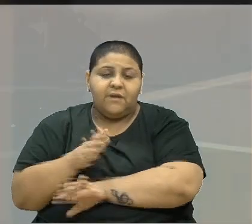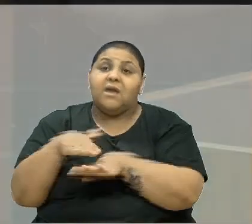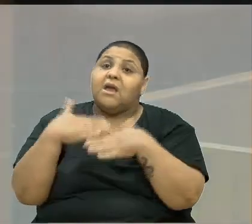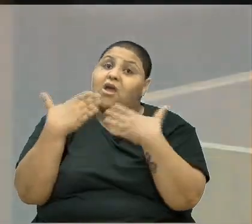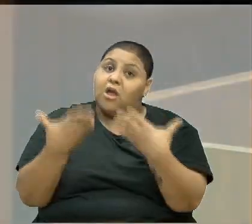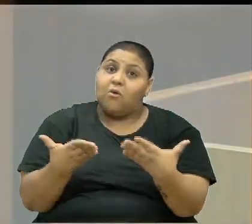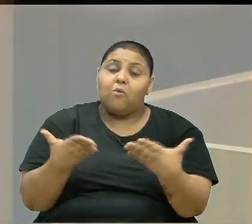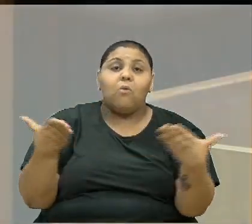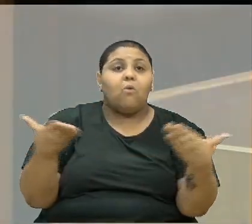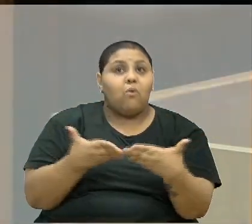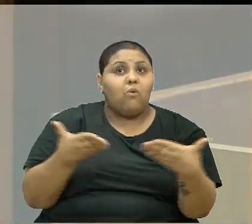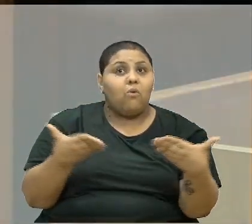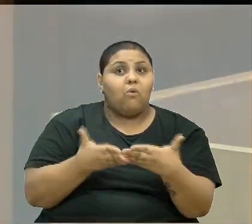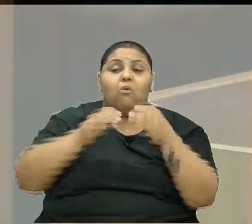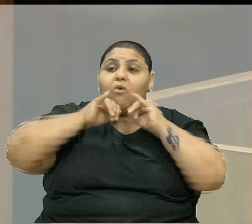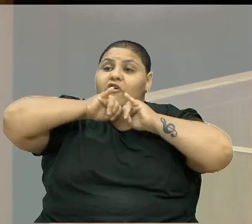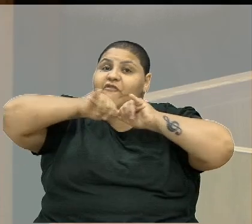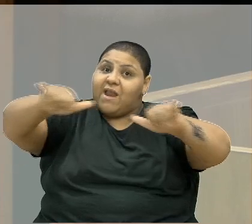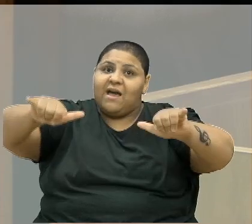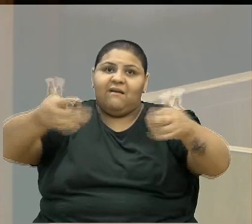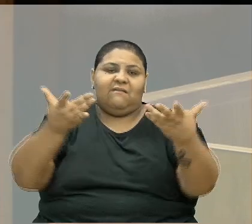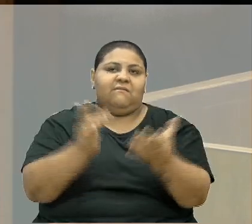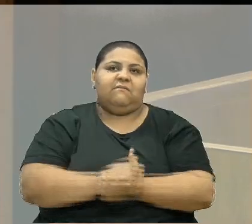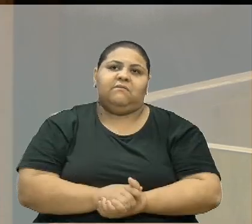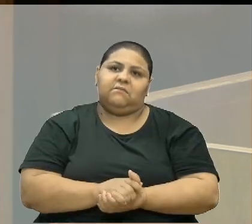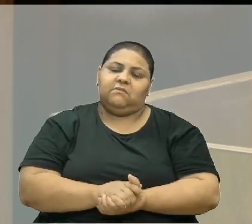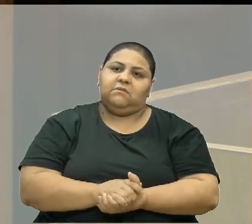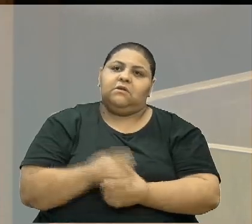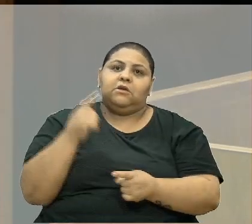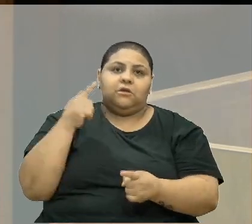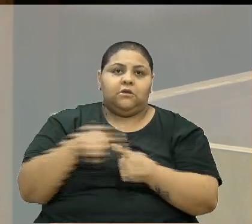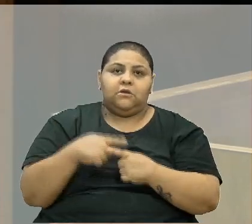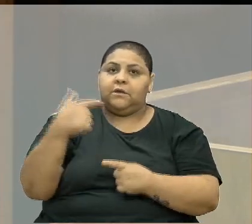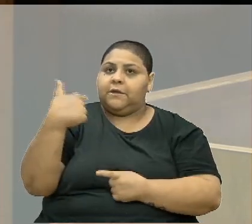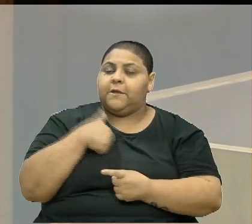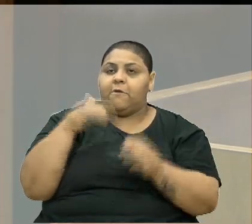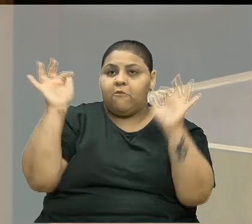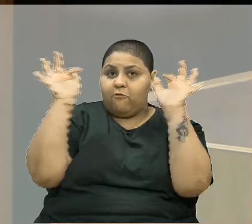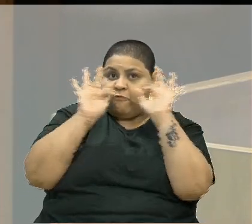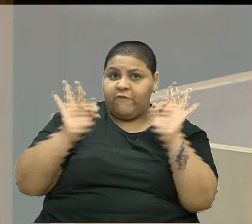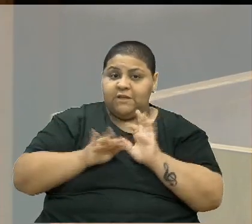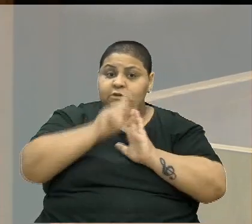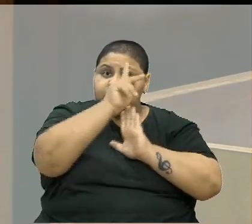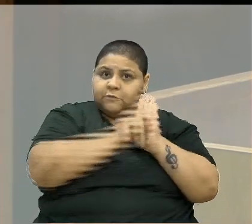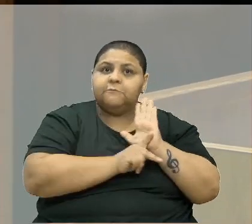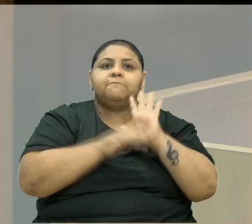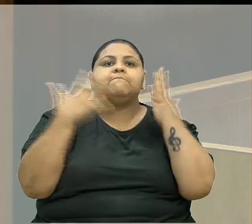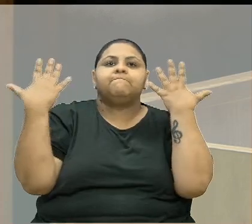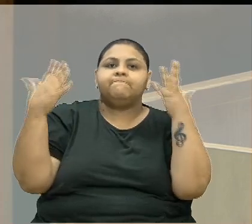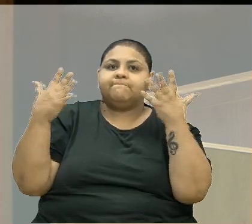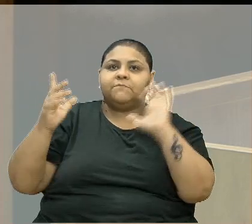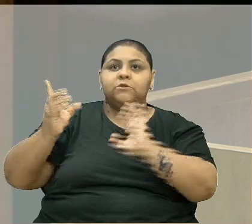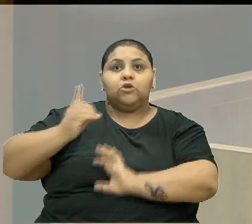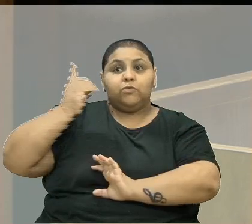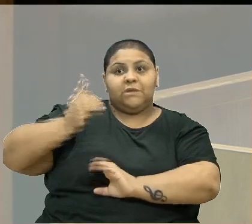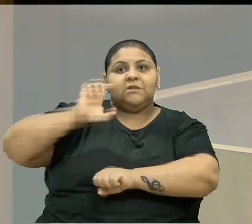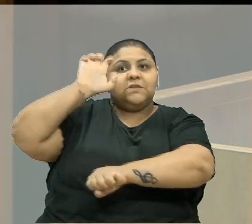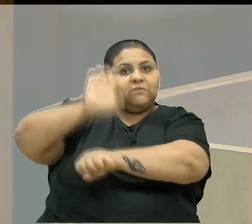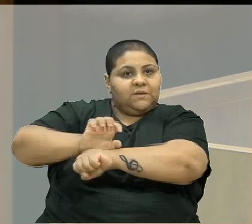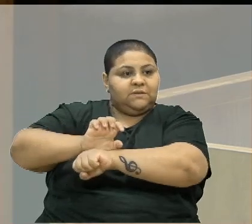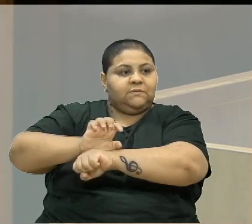quero deixar aqui essa explanação. Porque fiquei muito contente com esse projeto. Parabéns aos deputados